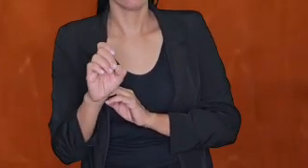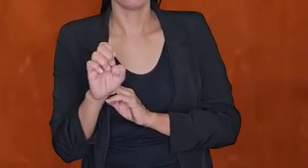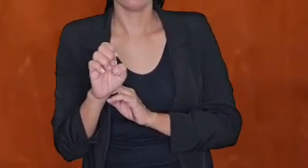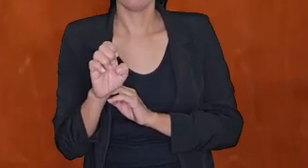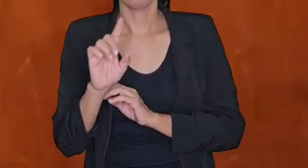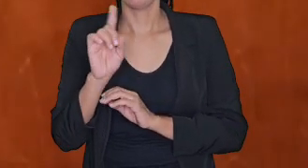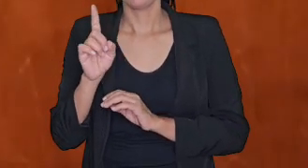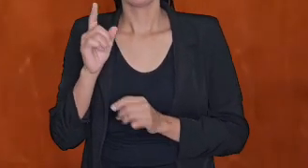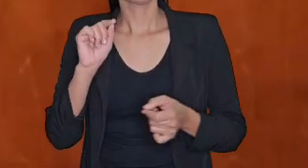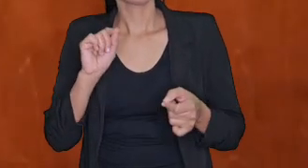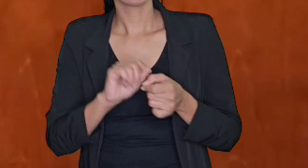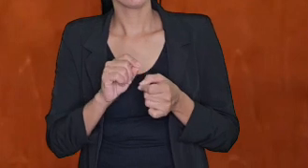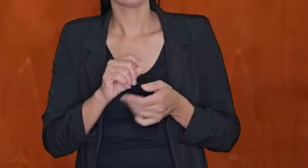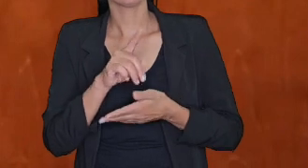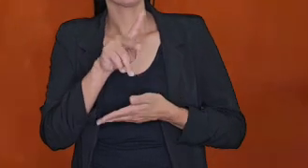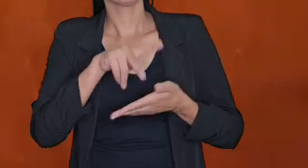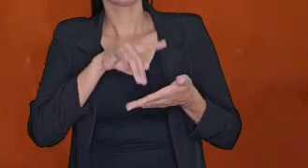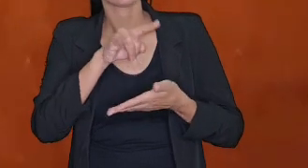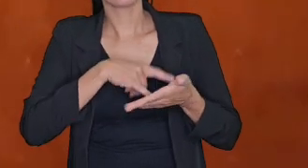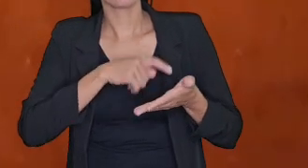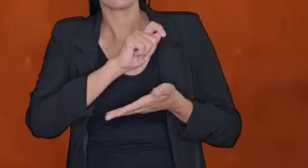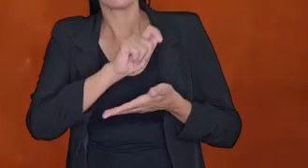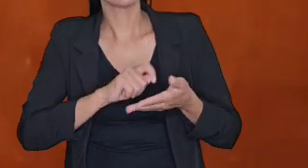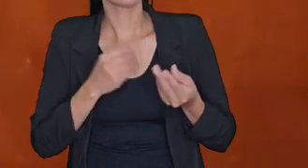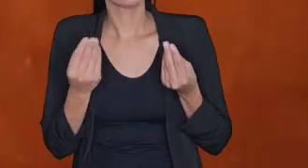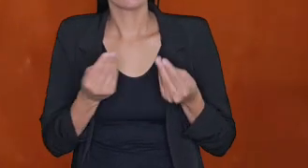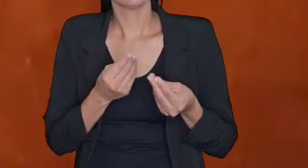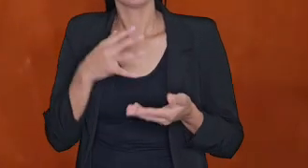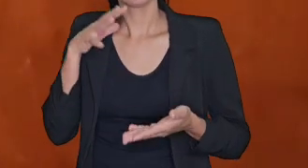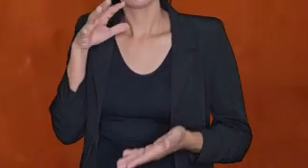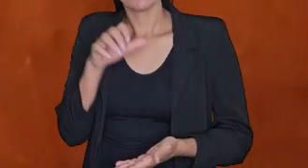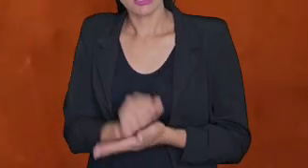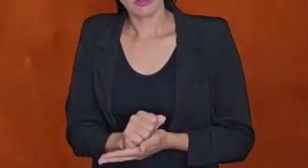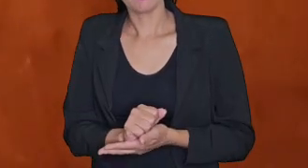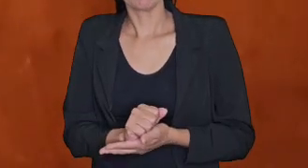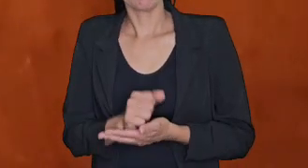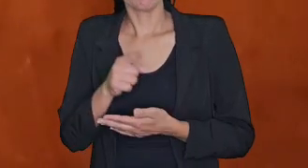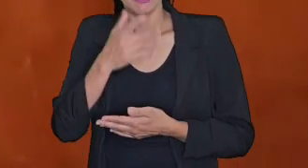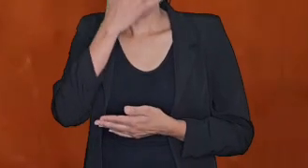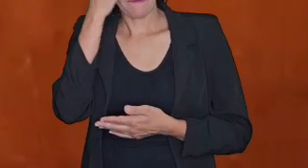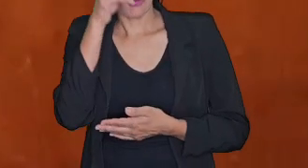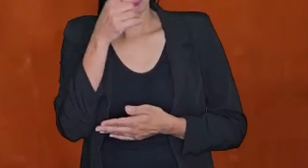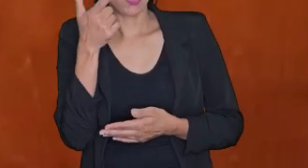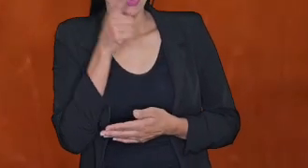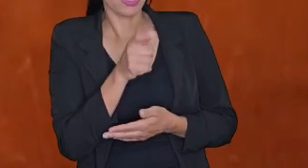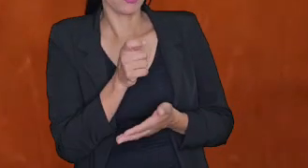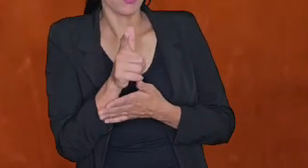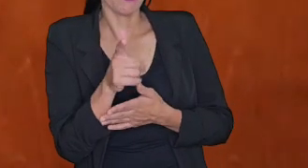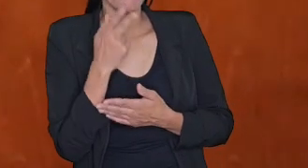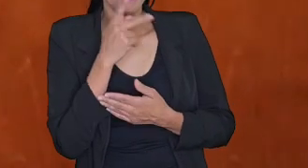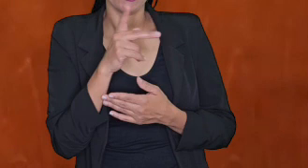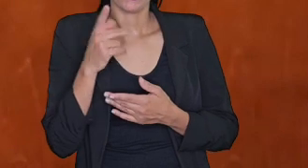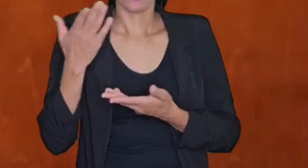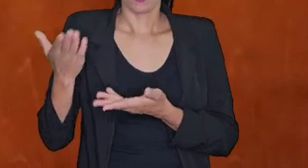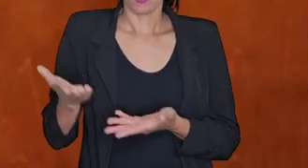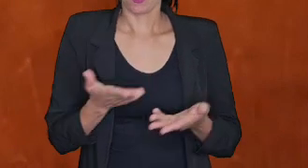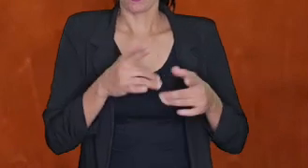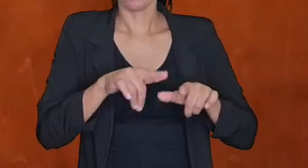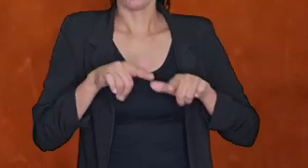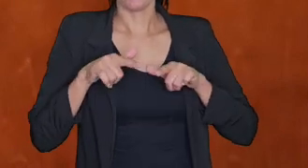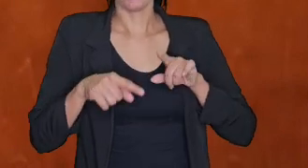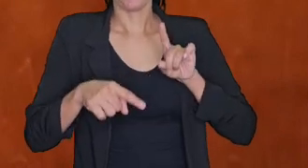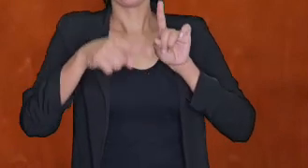fraude a execução, essa alienação. O que eu faço nas minhas escrituras? Para confortar o espírito do